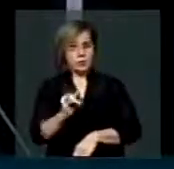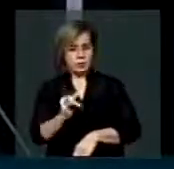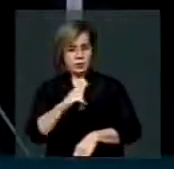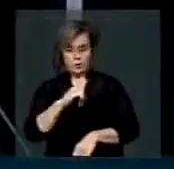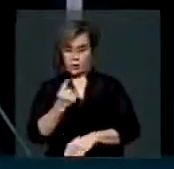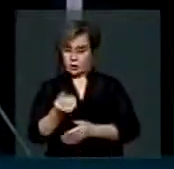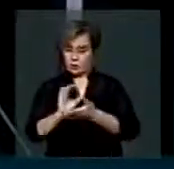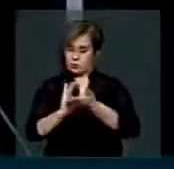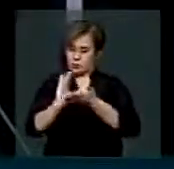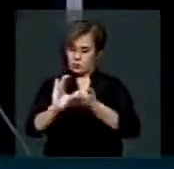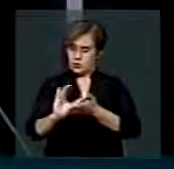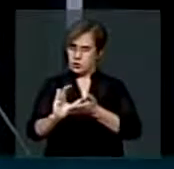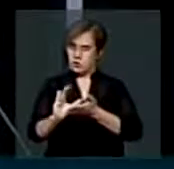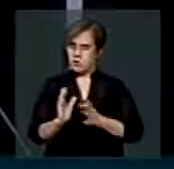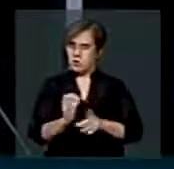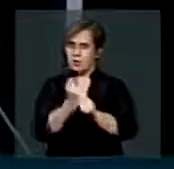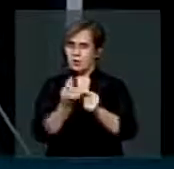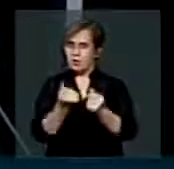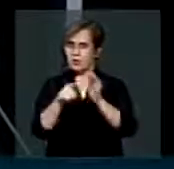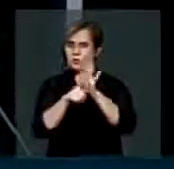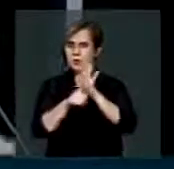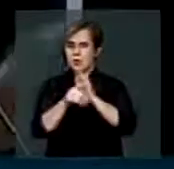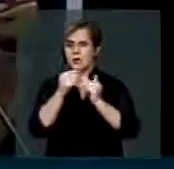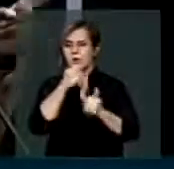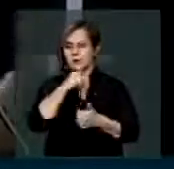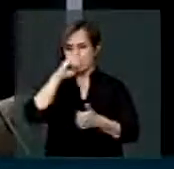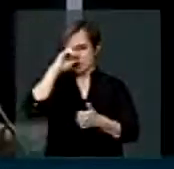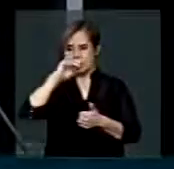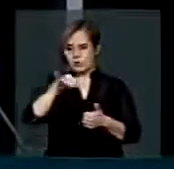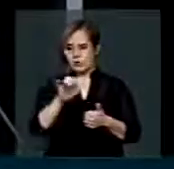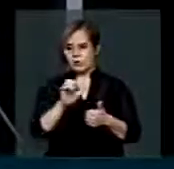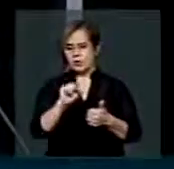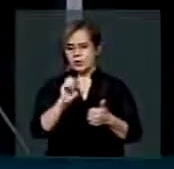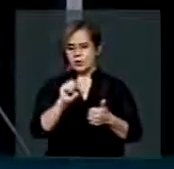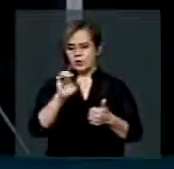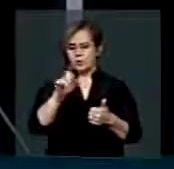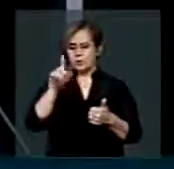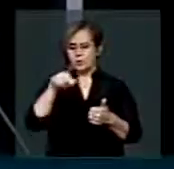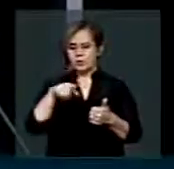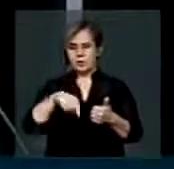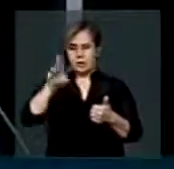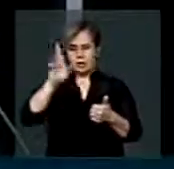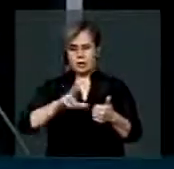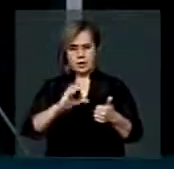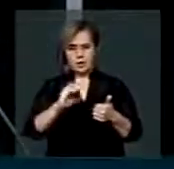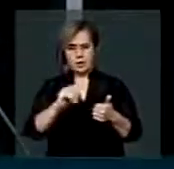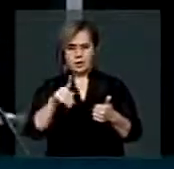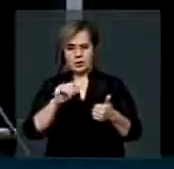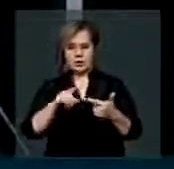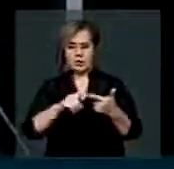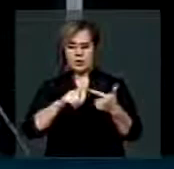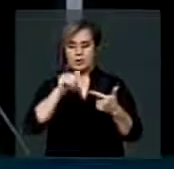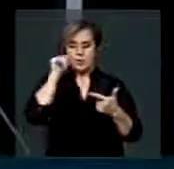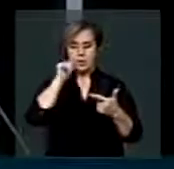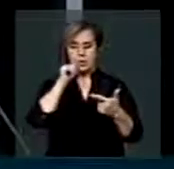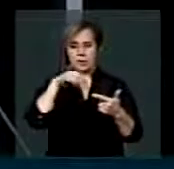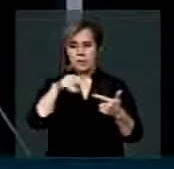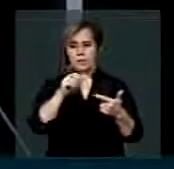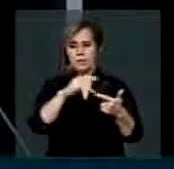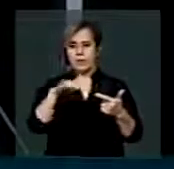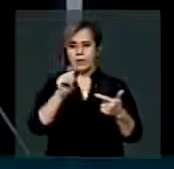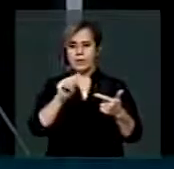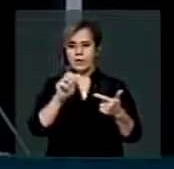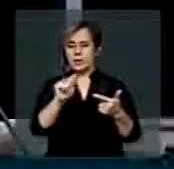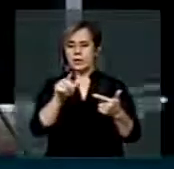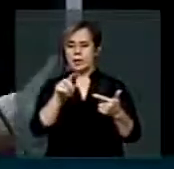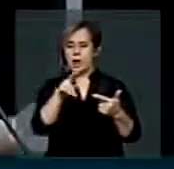colocado dinheiro nas contas do seu Gessé, que era diretor da cooperativa, nas contas da dona Maria